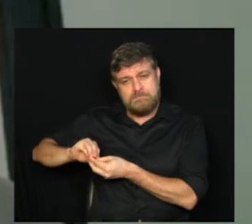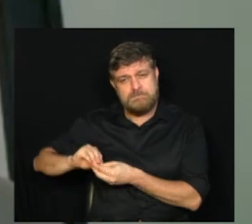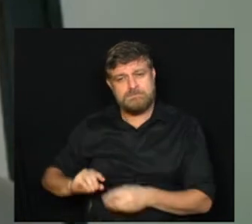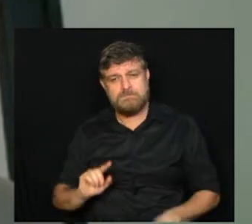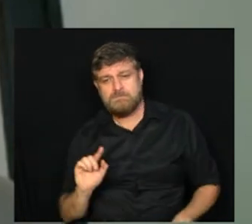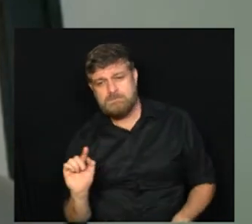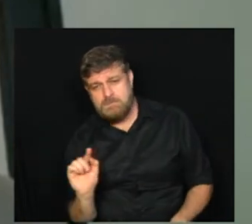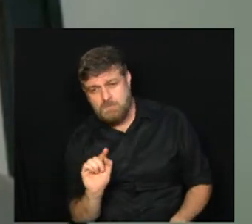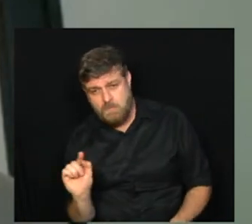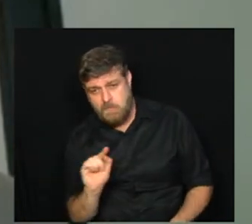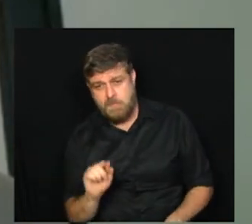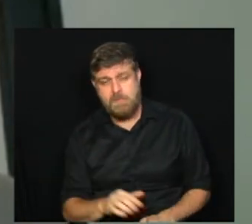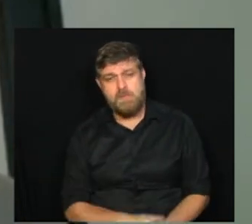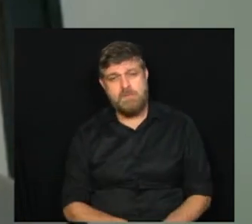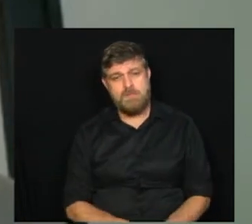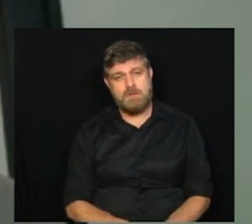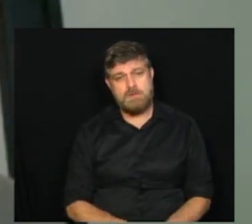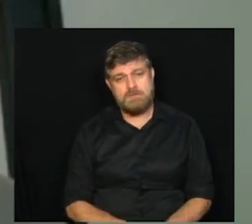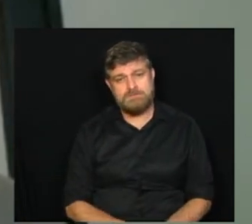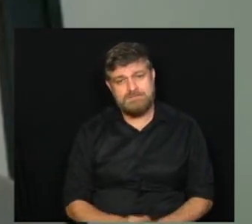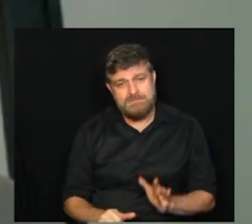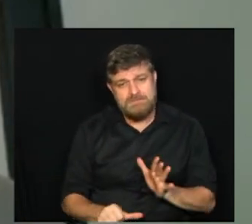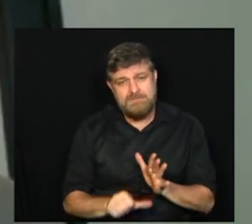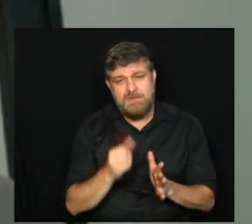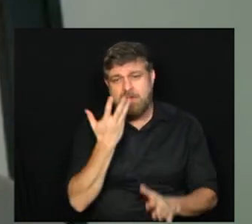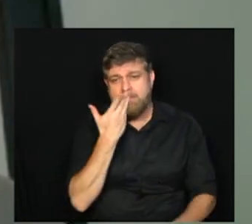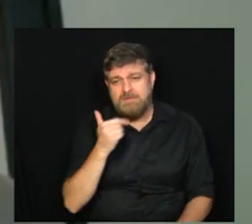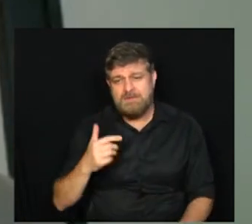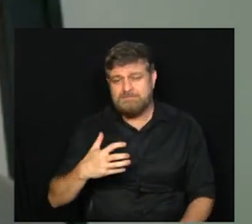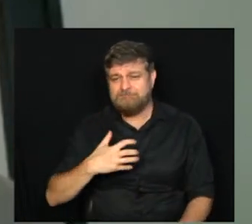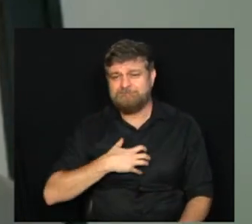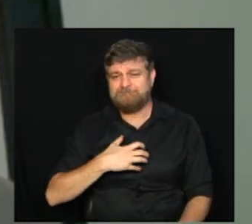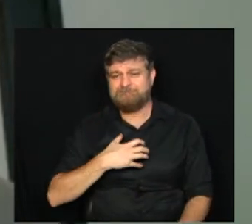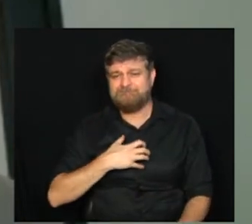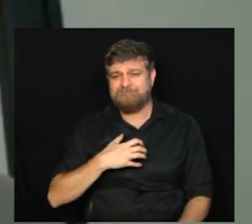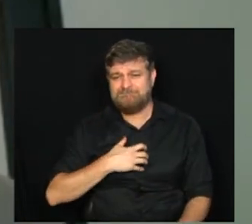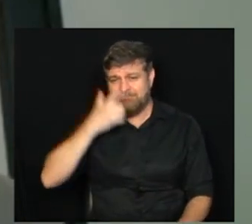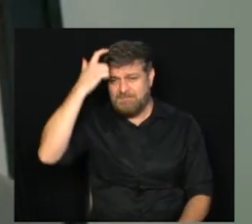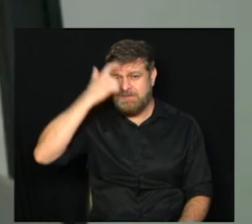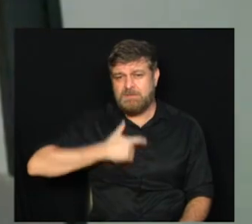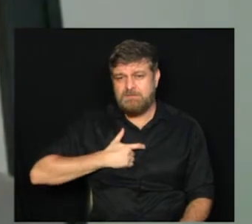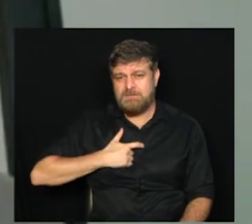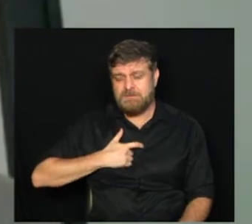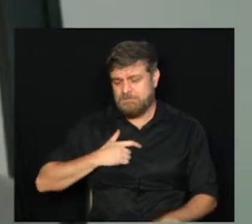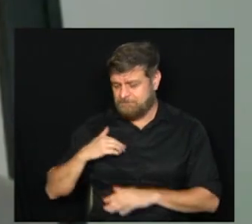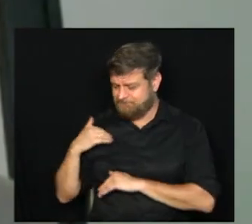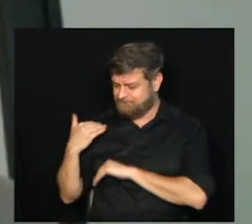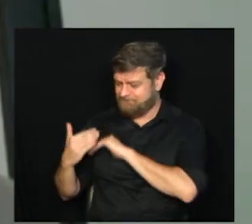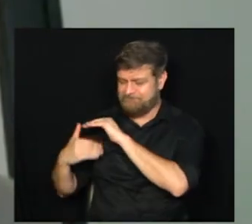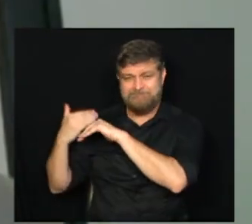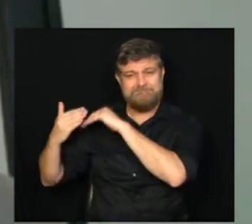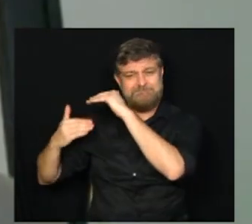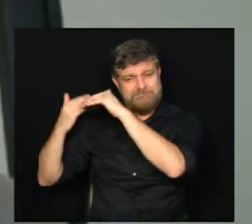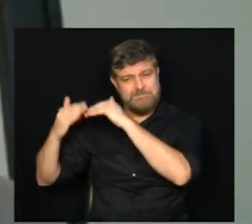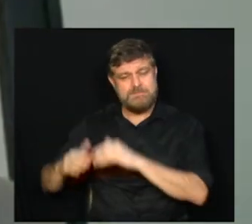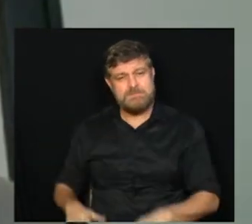é que a primeira infância tem me estimulado e tem me feito crescer bastante. E uma das coisas que eu